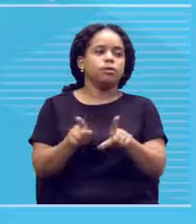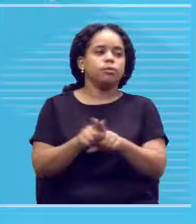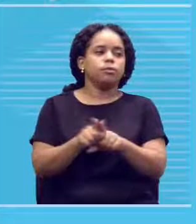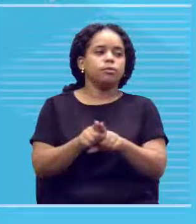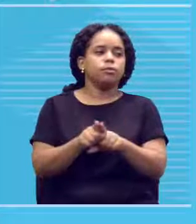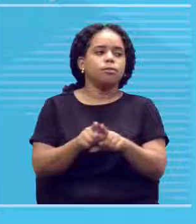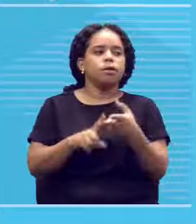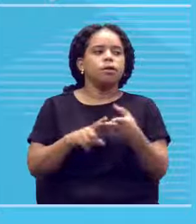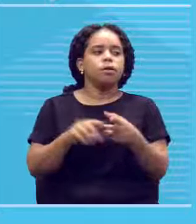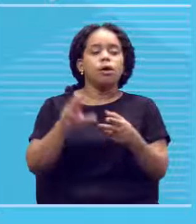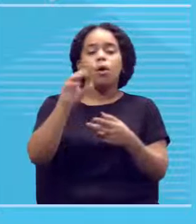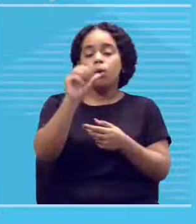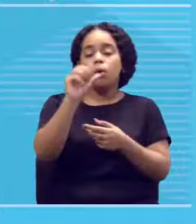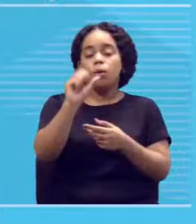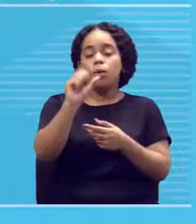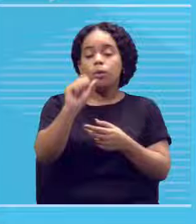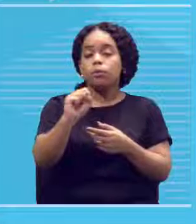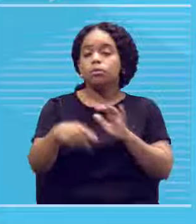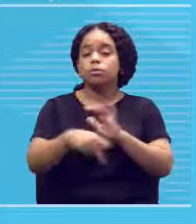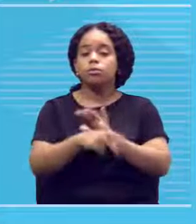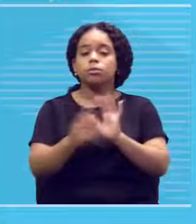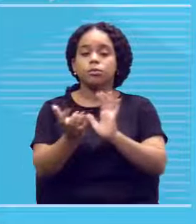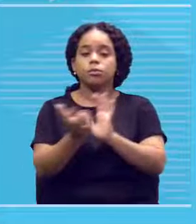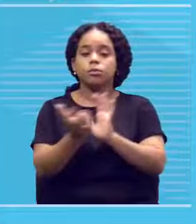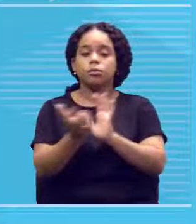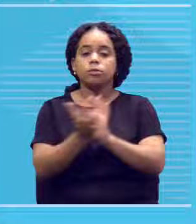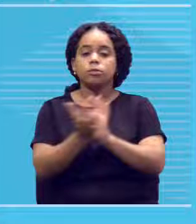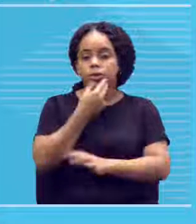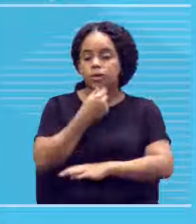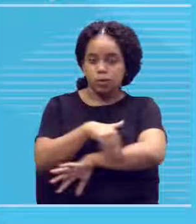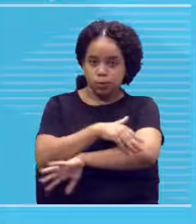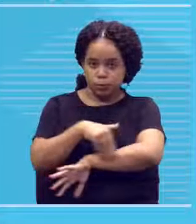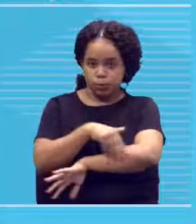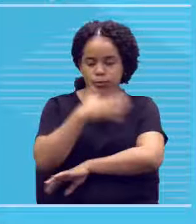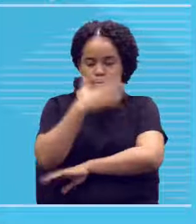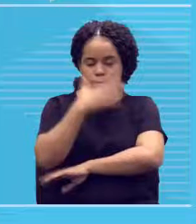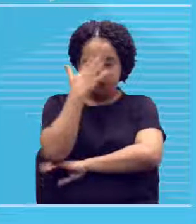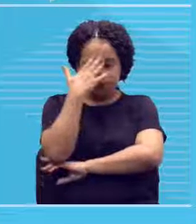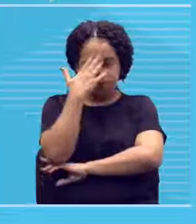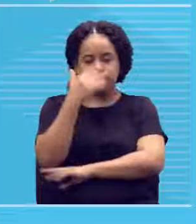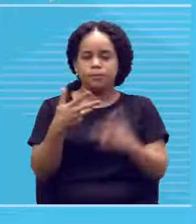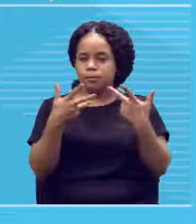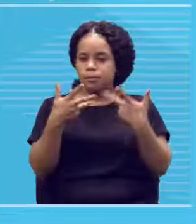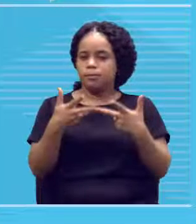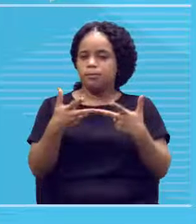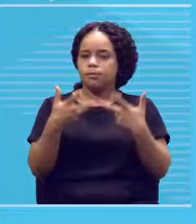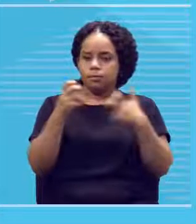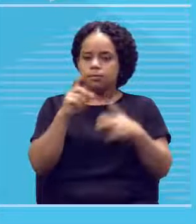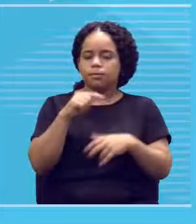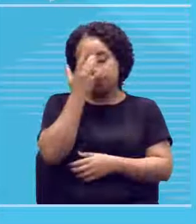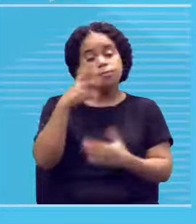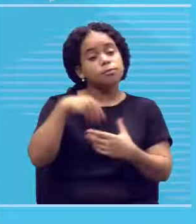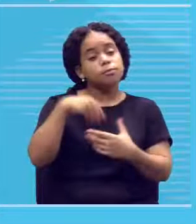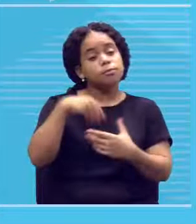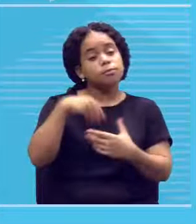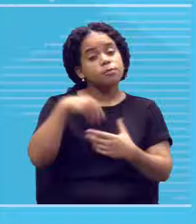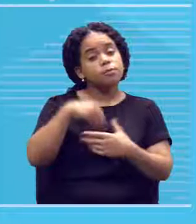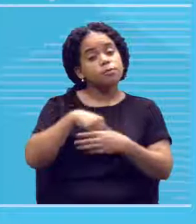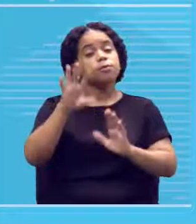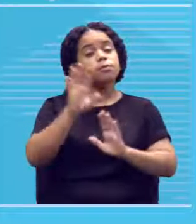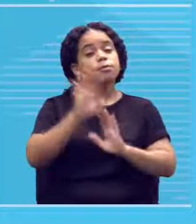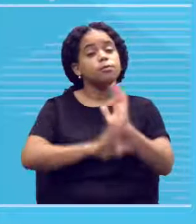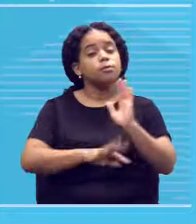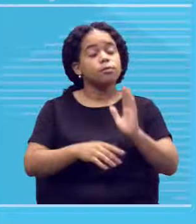a gangue de meninos de rua perceberam aí fácil não está no texto